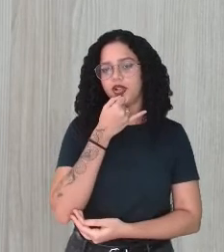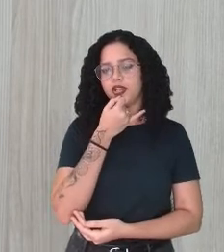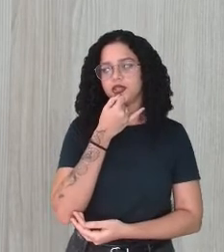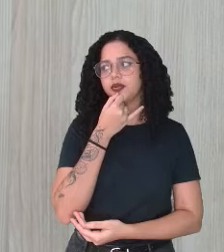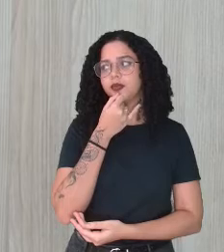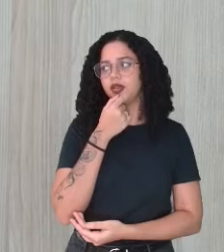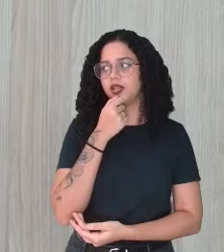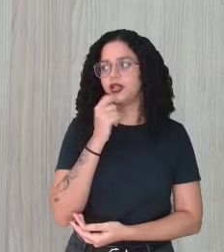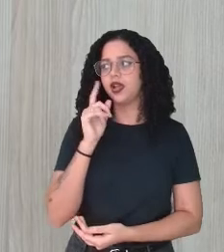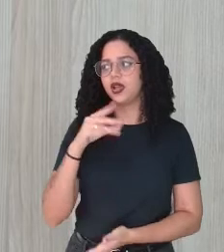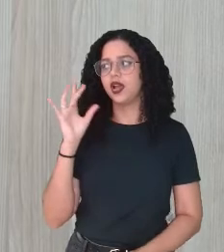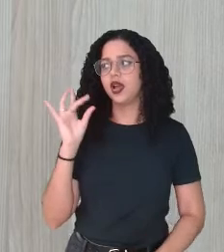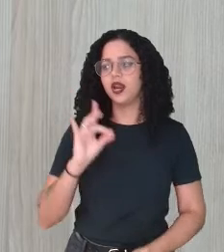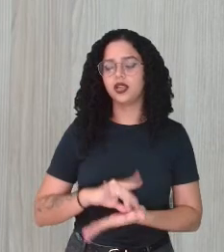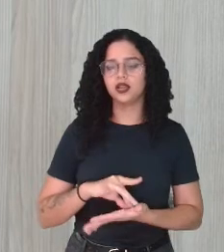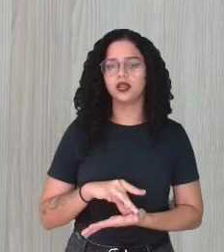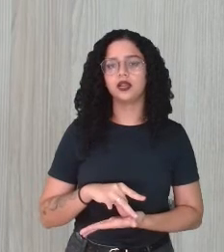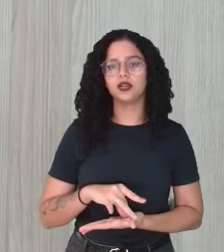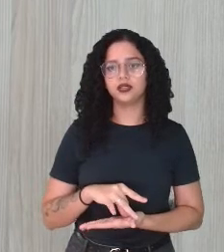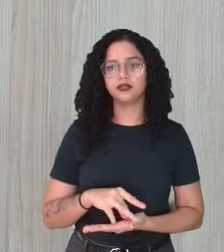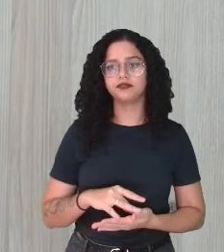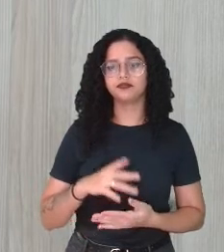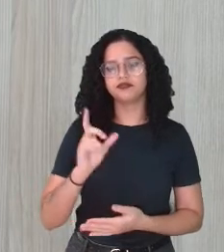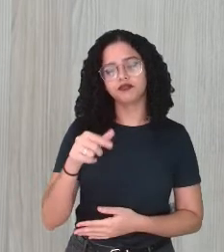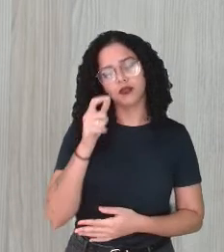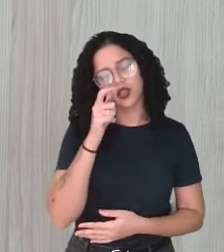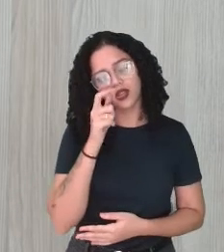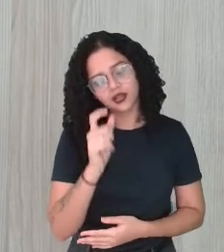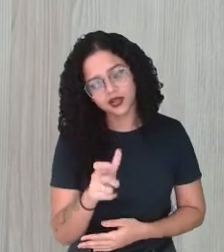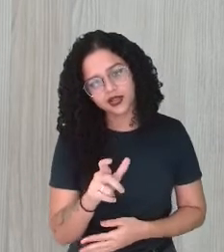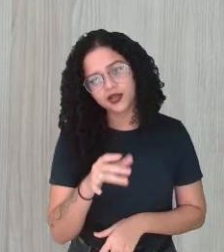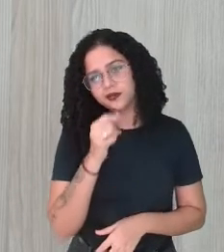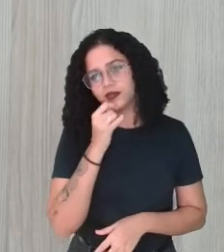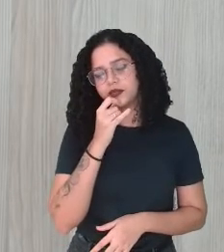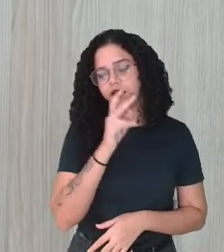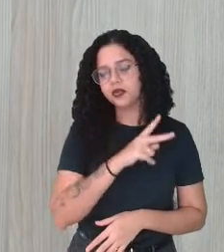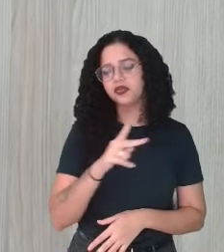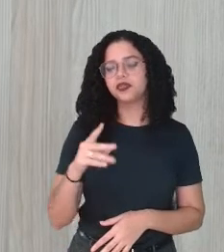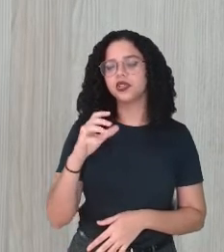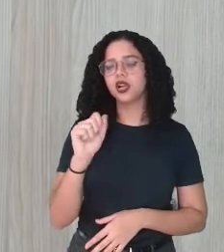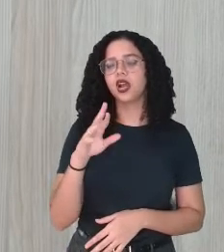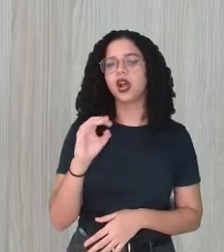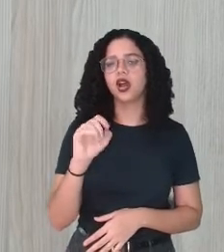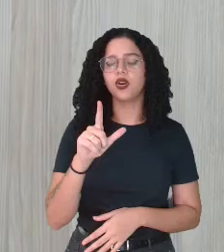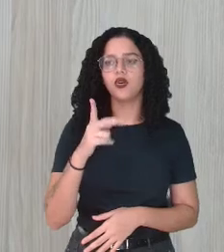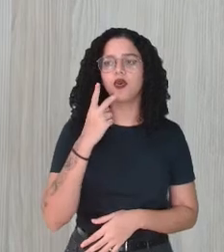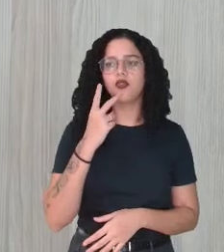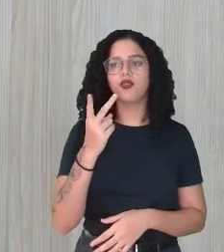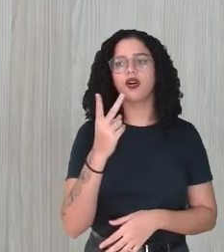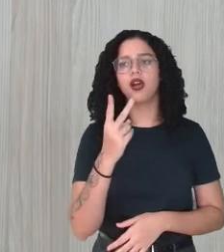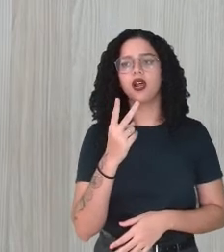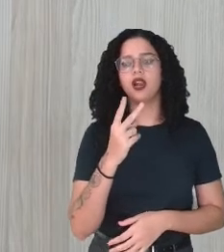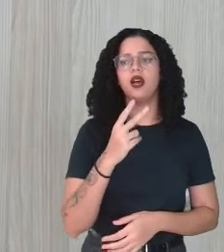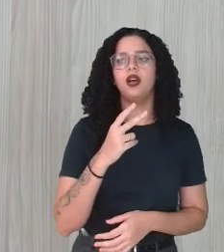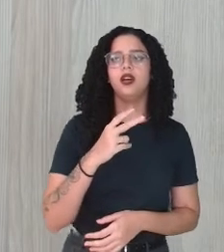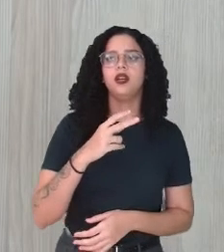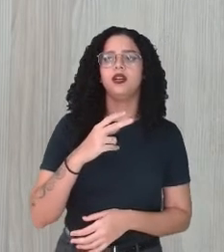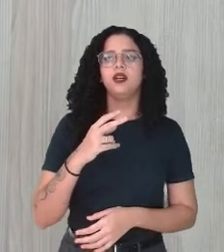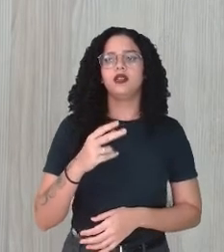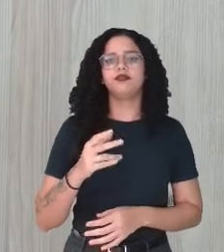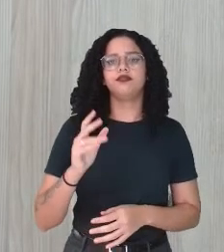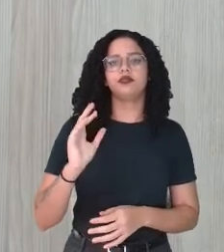Infelizmente, é essa a nossa realidade. E é interessante quando a professora Carol trouxe aí a questão, né,